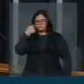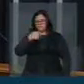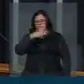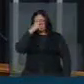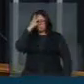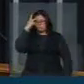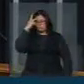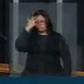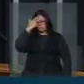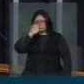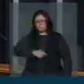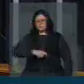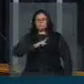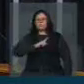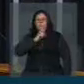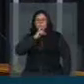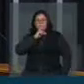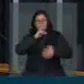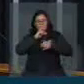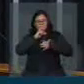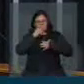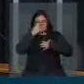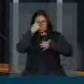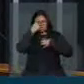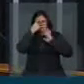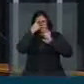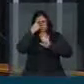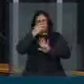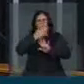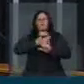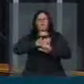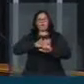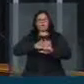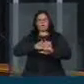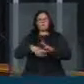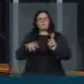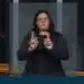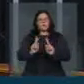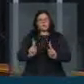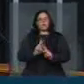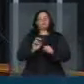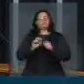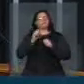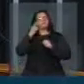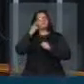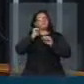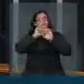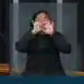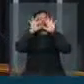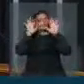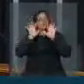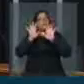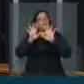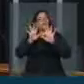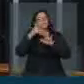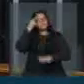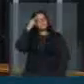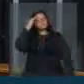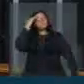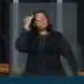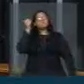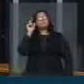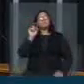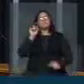a frieza de ânimo, temos que ter a clareza de ideias, de saber